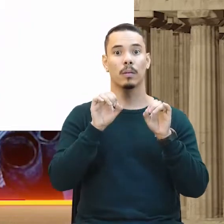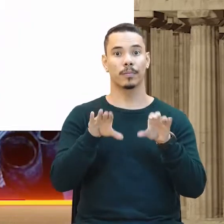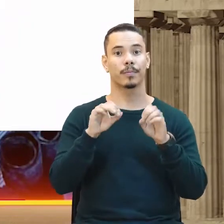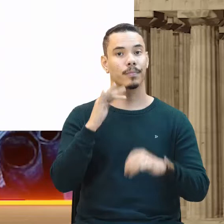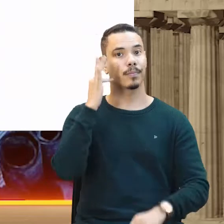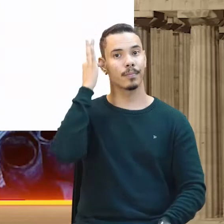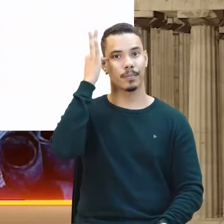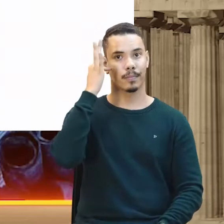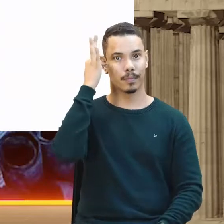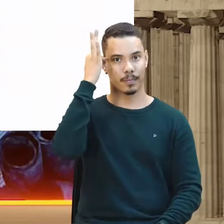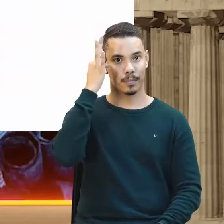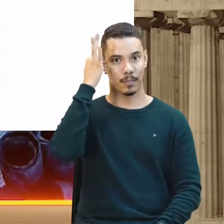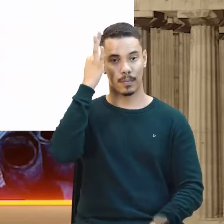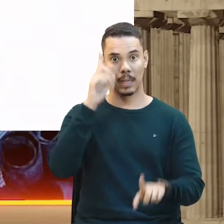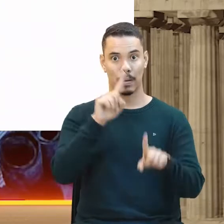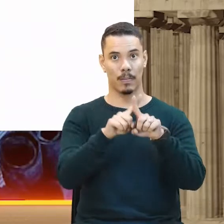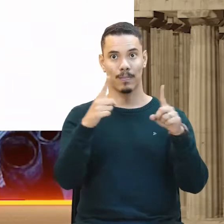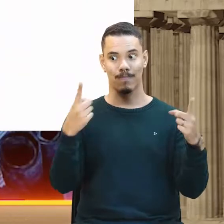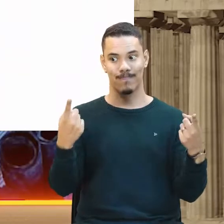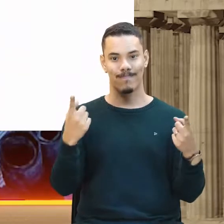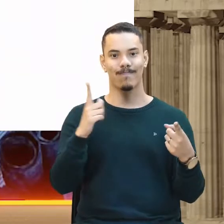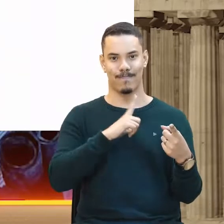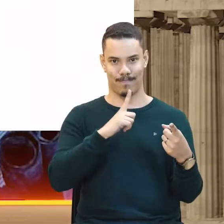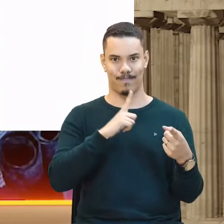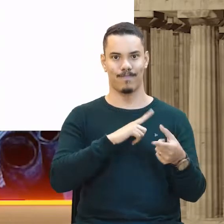filosóficos. Mas havia um porém.